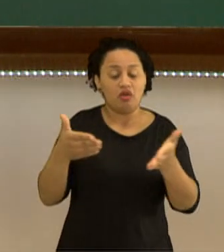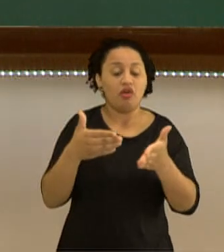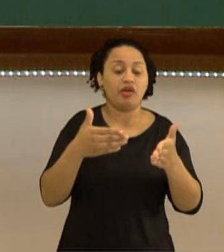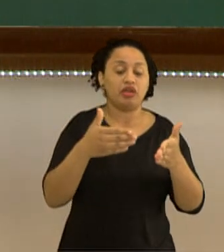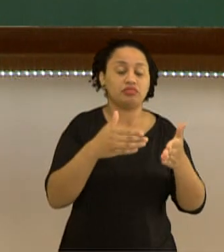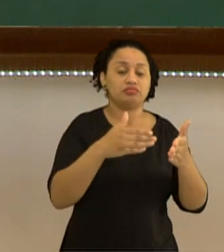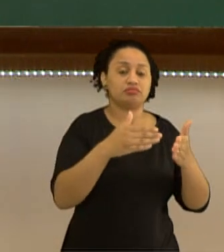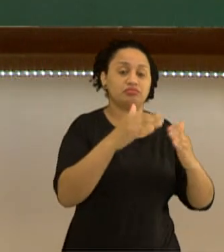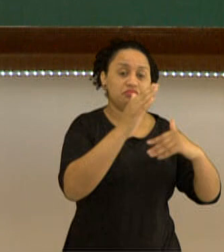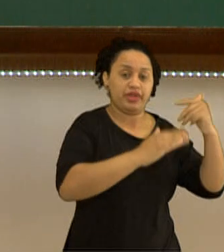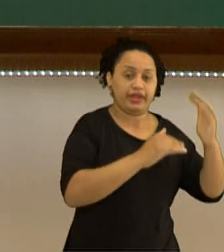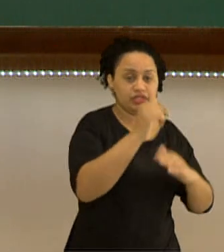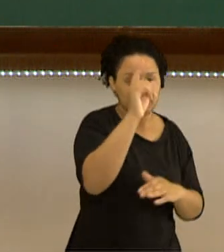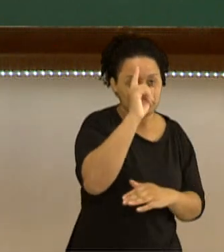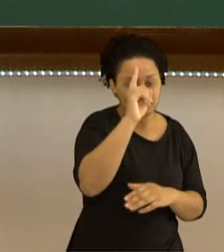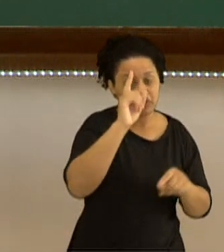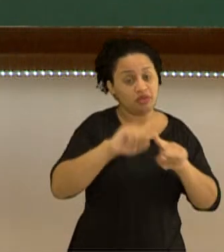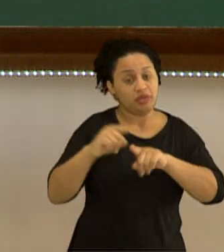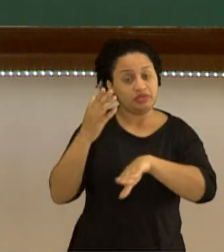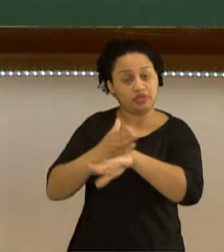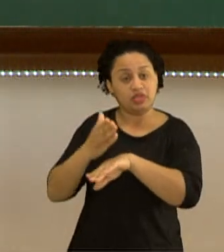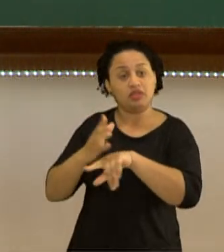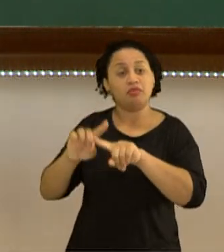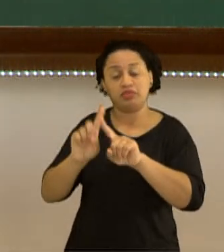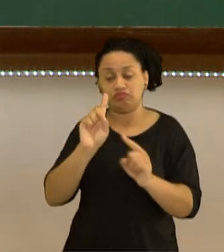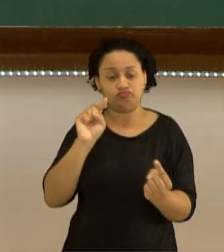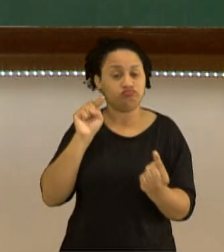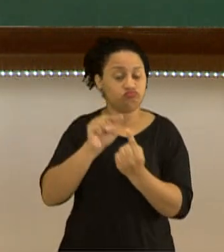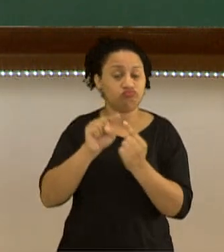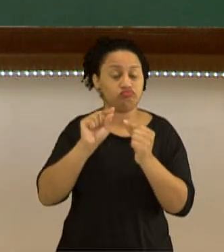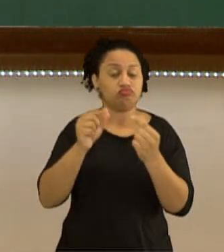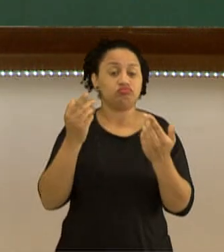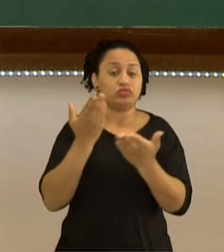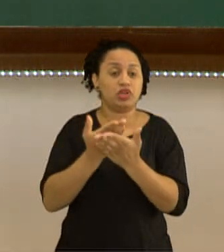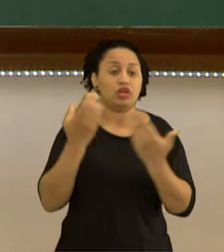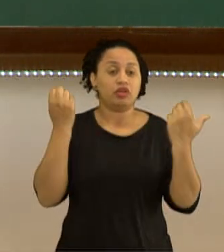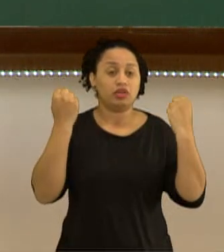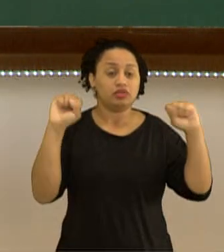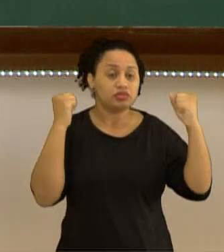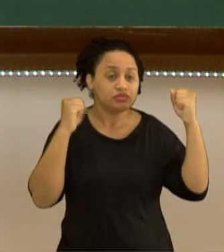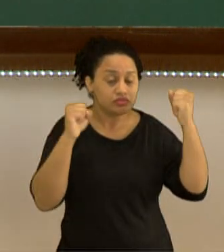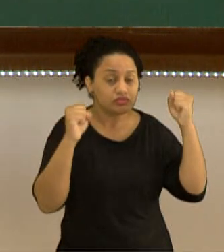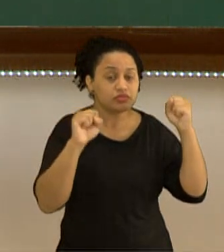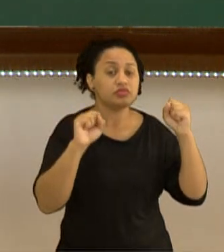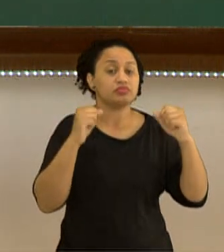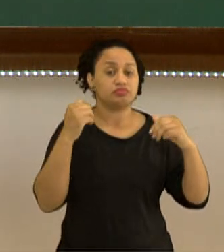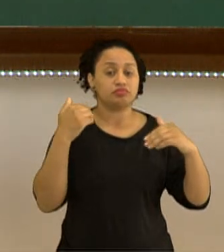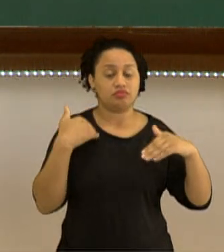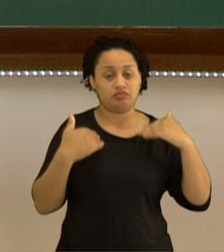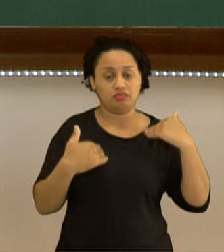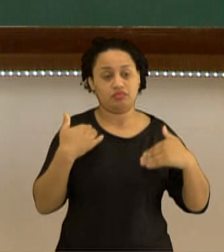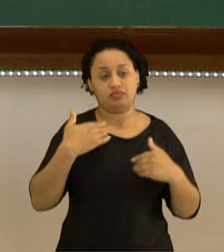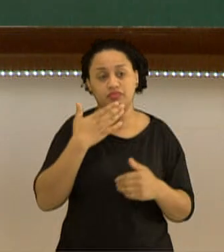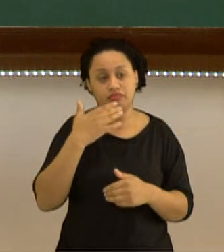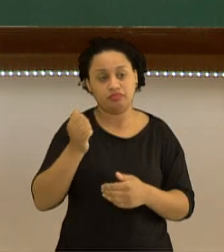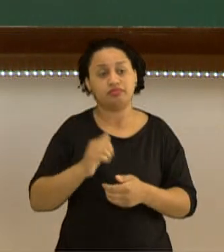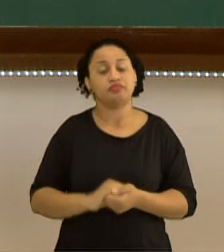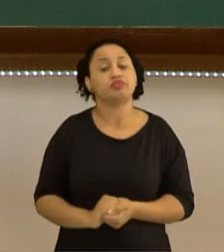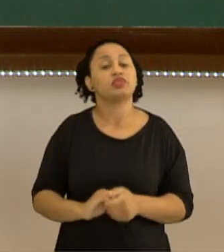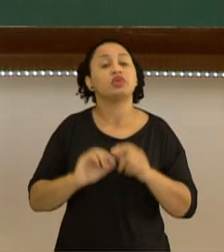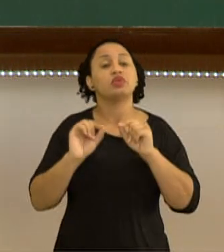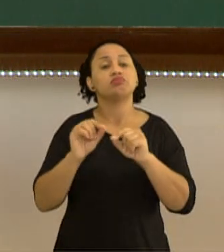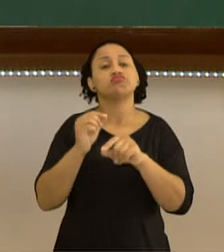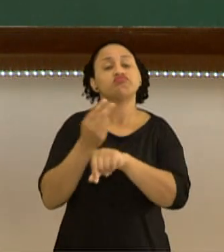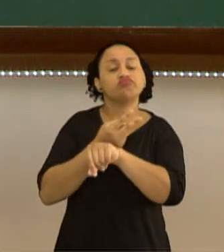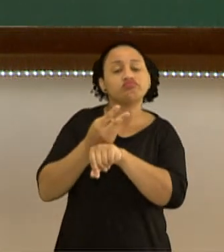mas lembrando que o objetivo do conteúdo dessa aula é entender o que são as ginásticas de condicionamento físico. As ginásticas de condicionamento físico, elas